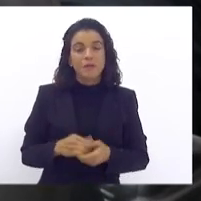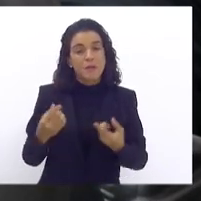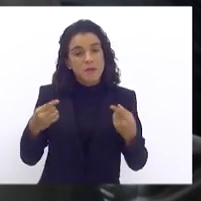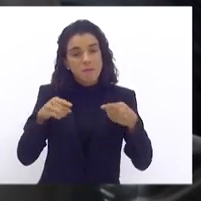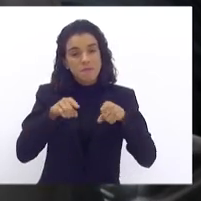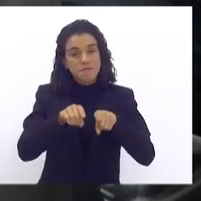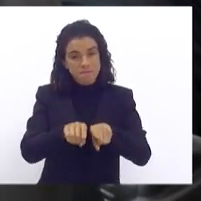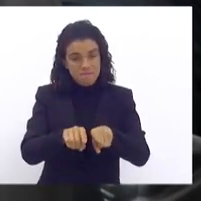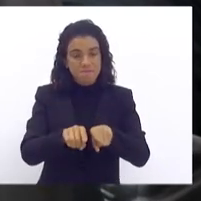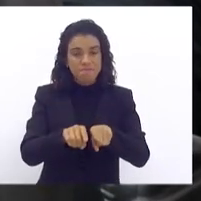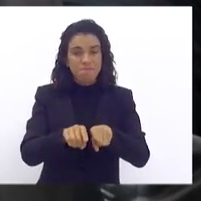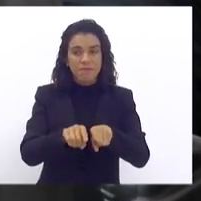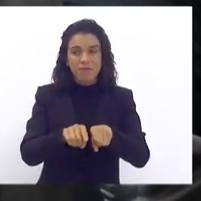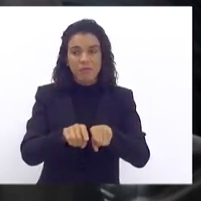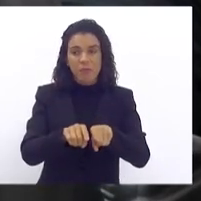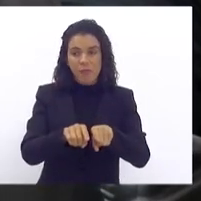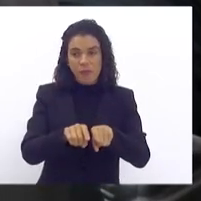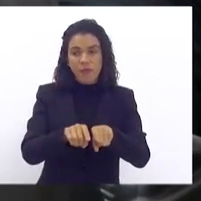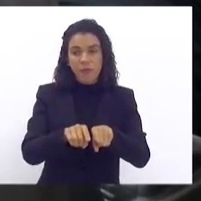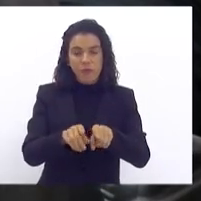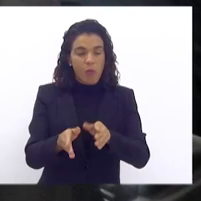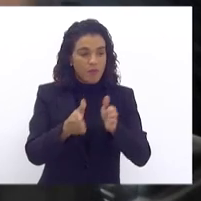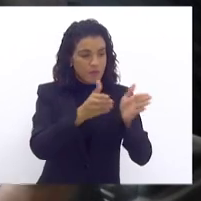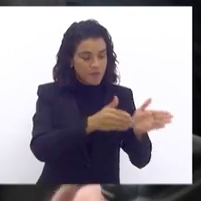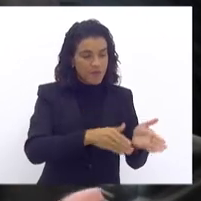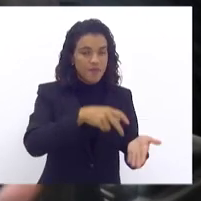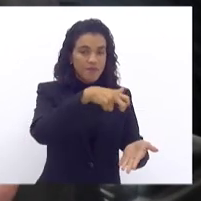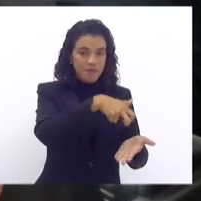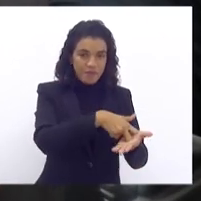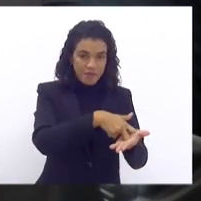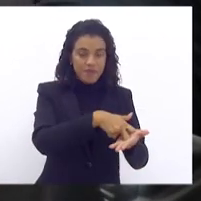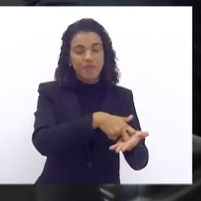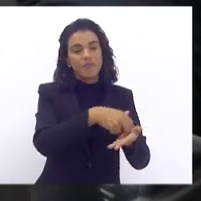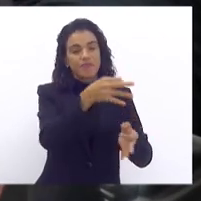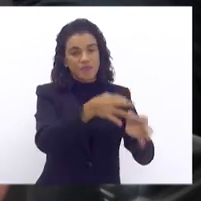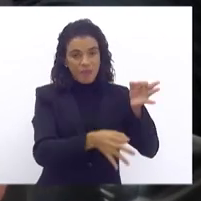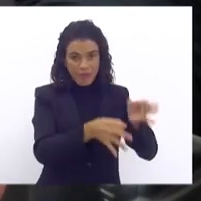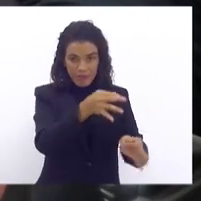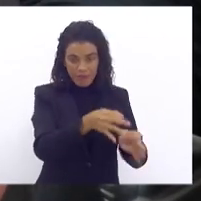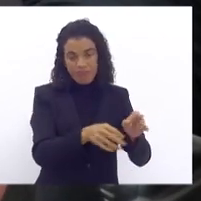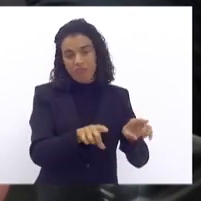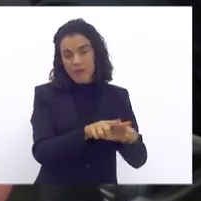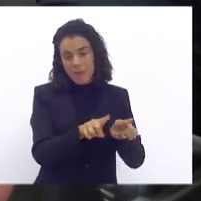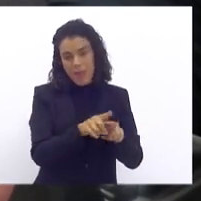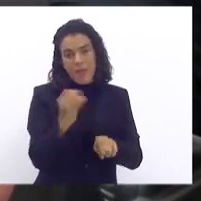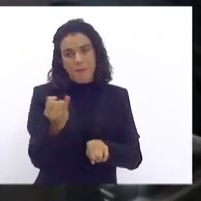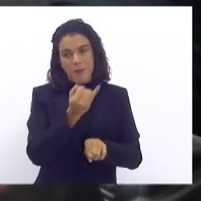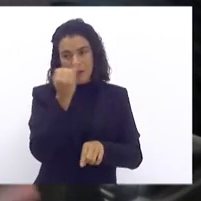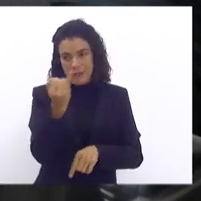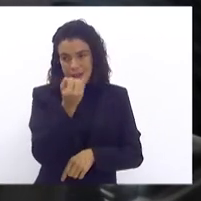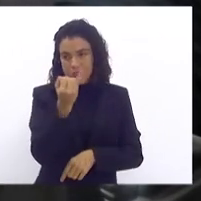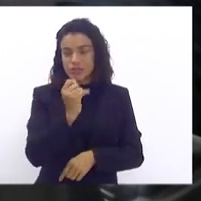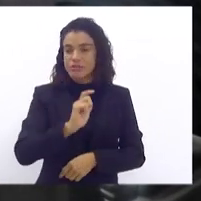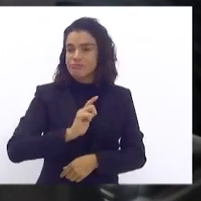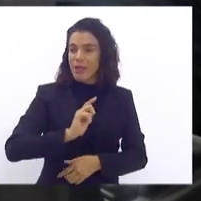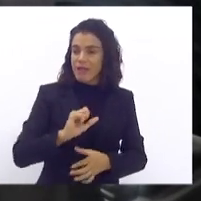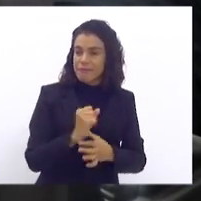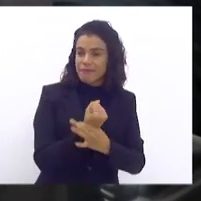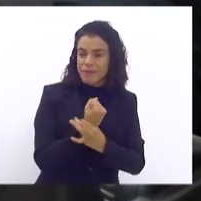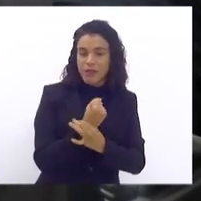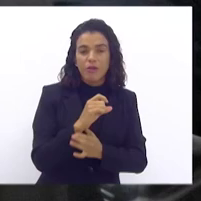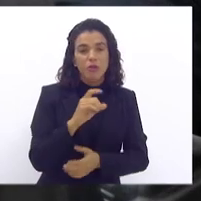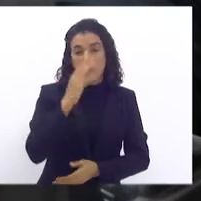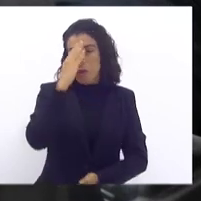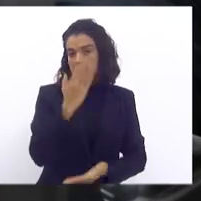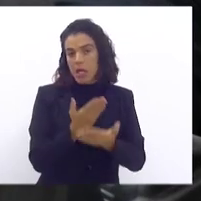isso, é a parte penal e processual penal, que também é importante que se tenha. Não